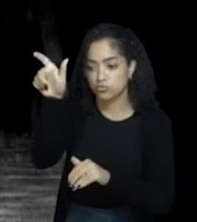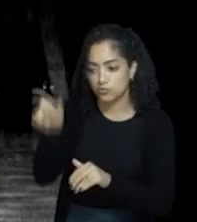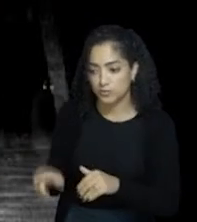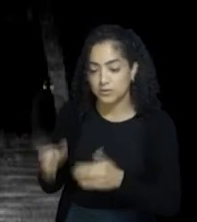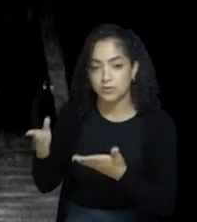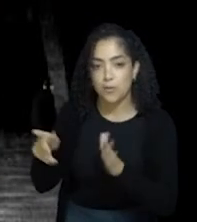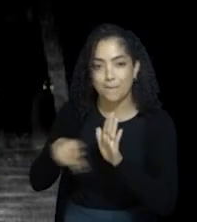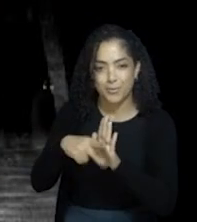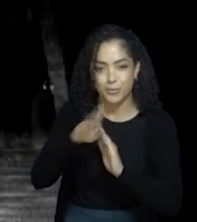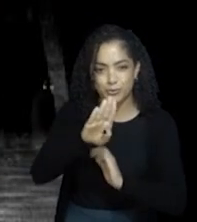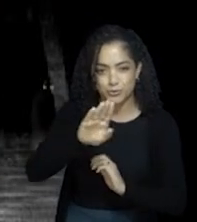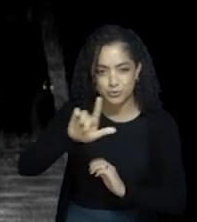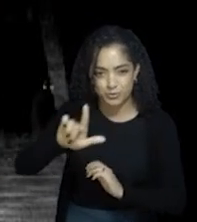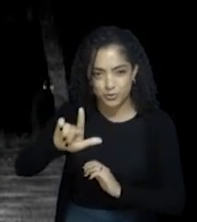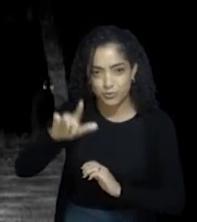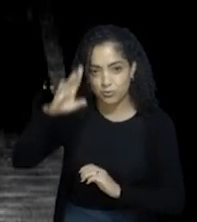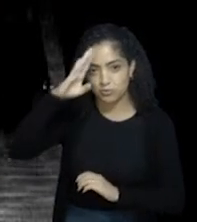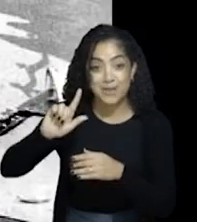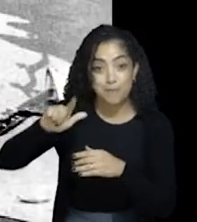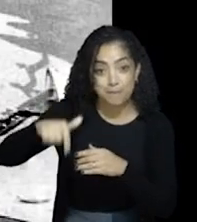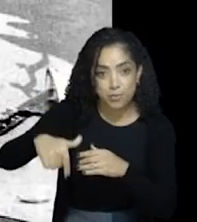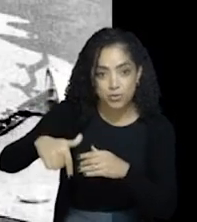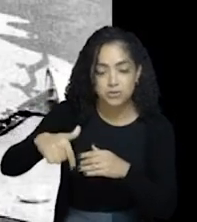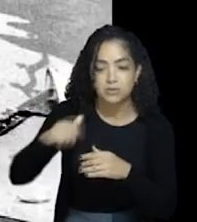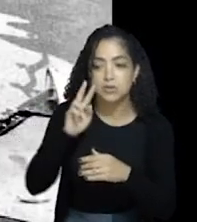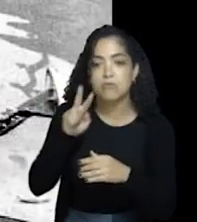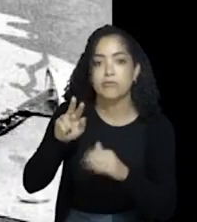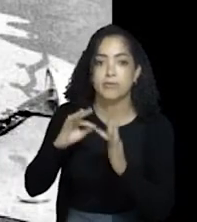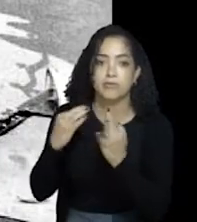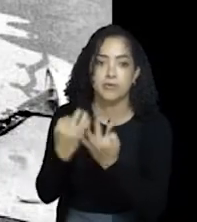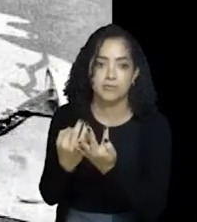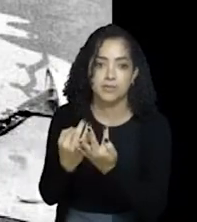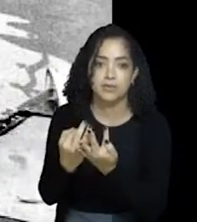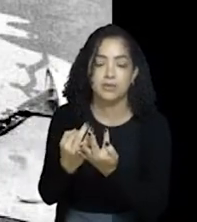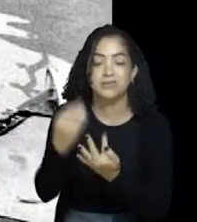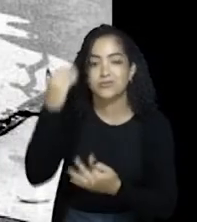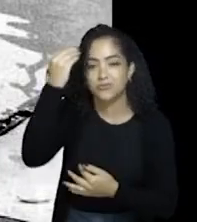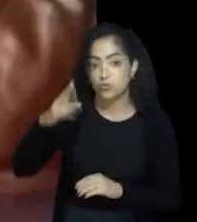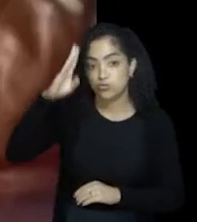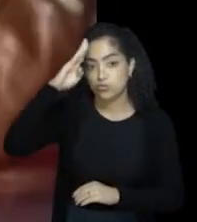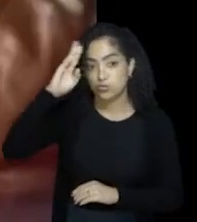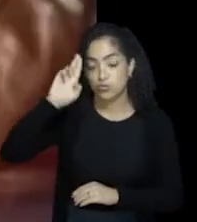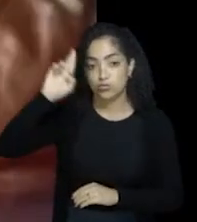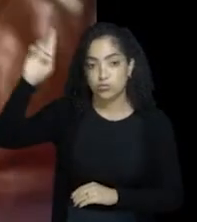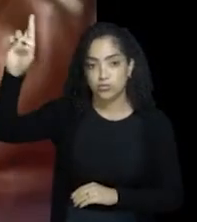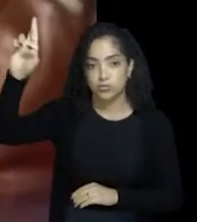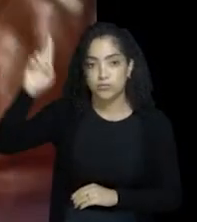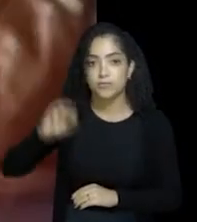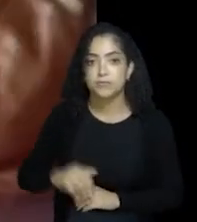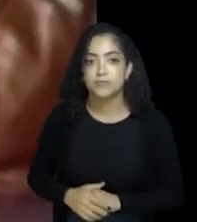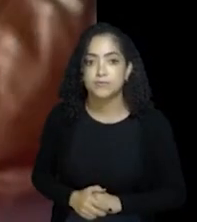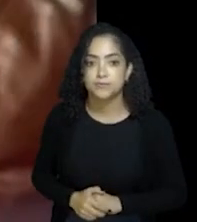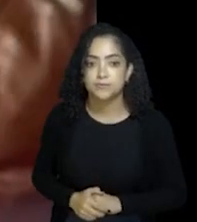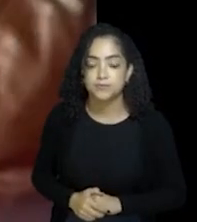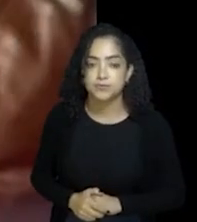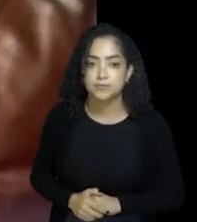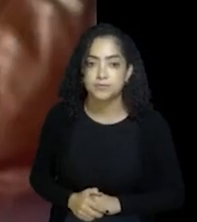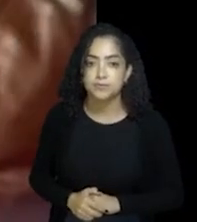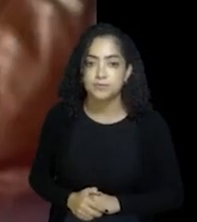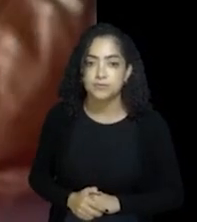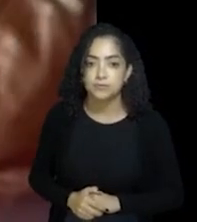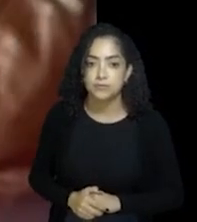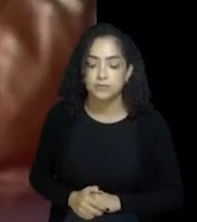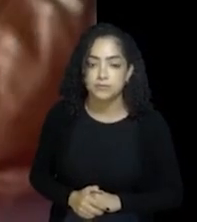ele apresentou fotos da época lembrou que trabalhou como médico no batalhão do exército durante 21